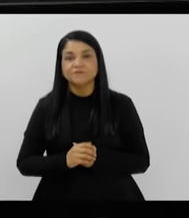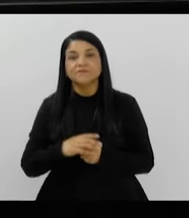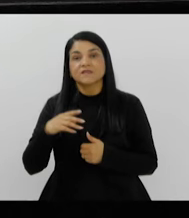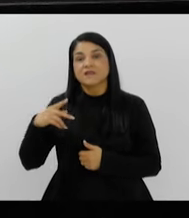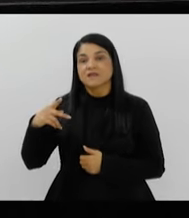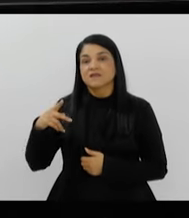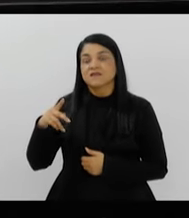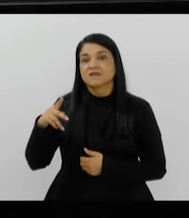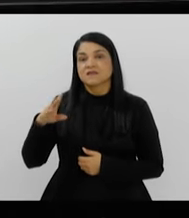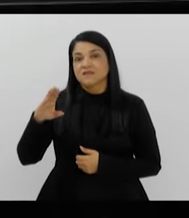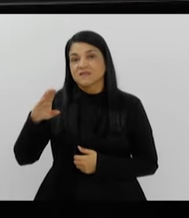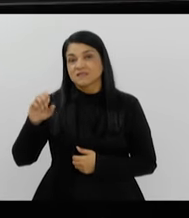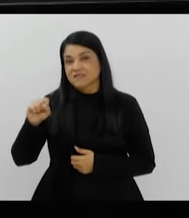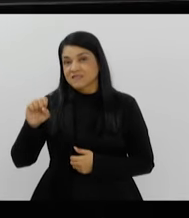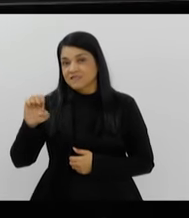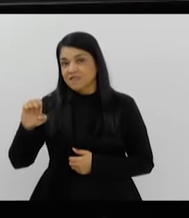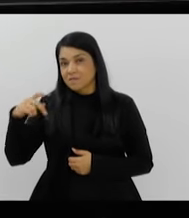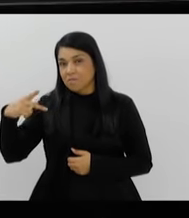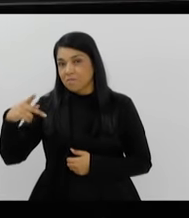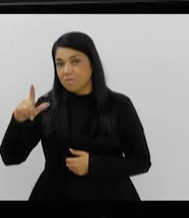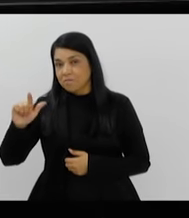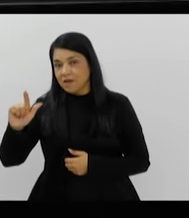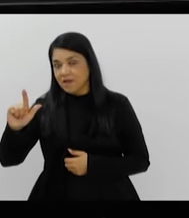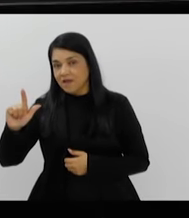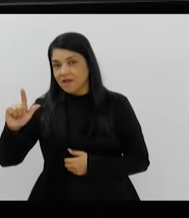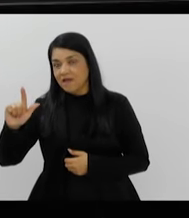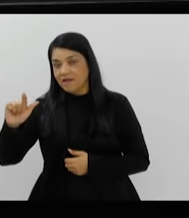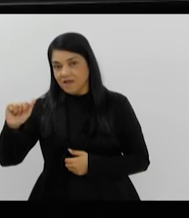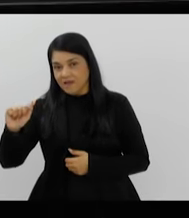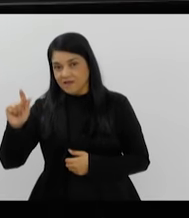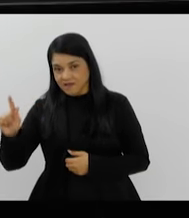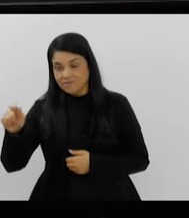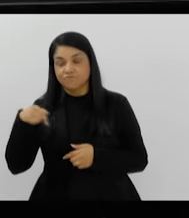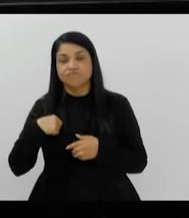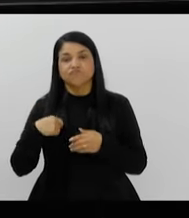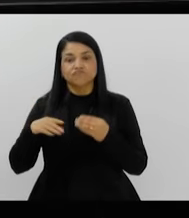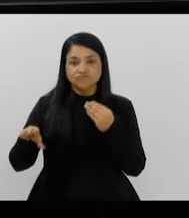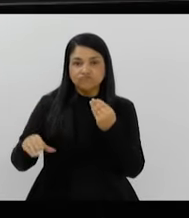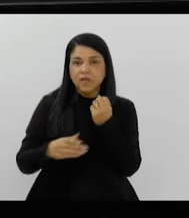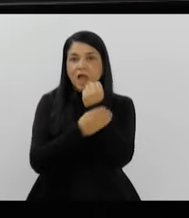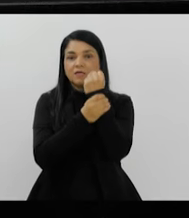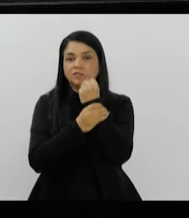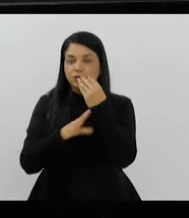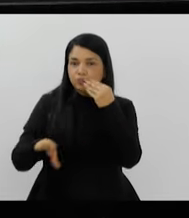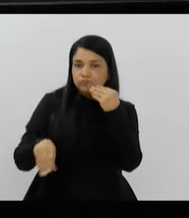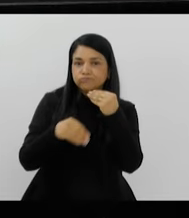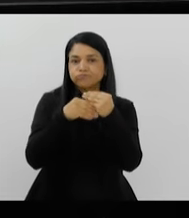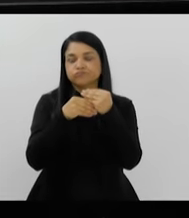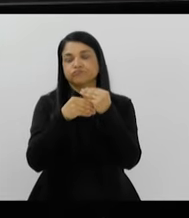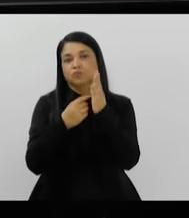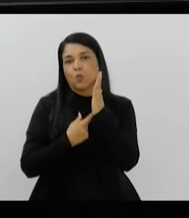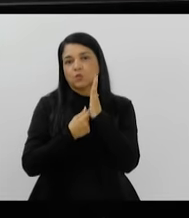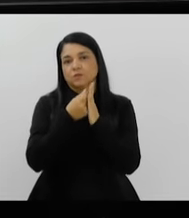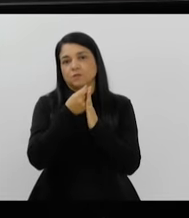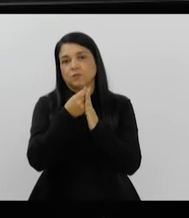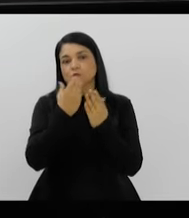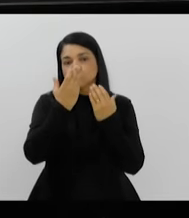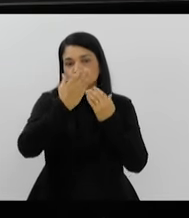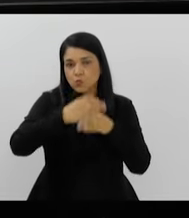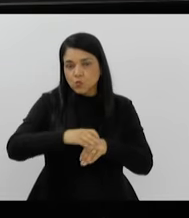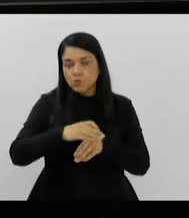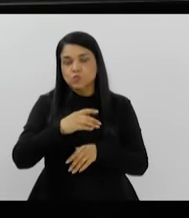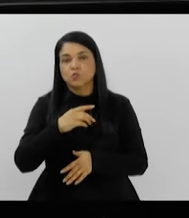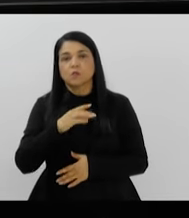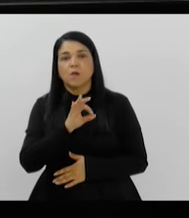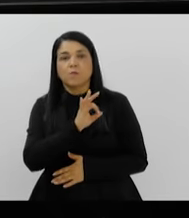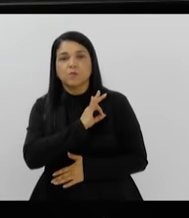CEPLAG garantiu que foram incorporados no orçamento os concursos previstos para a Polícia